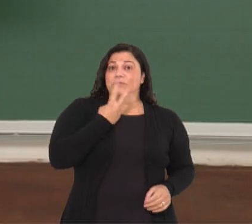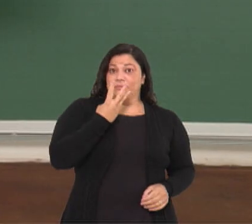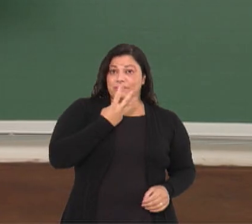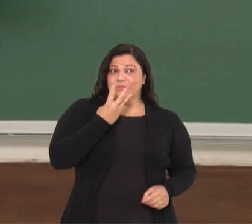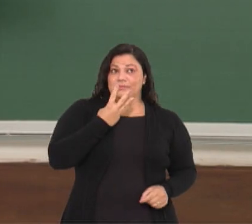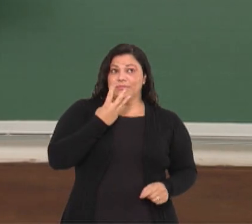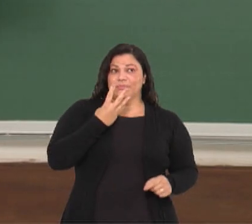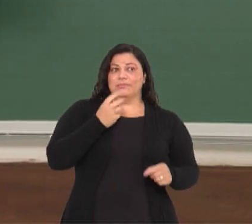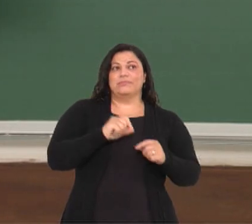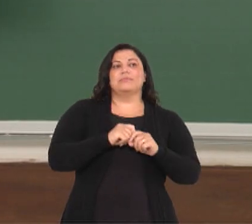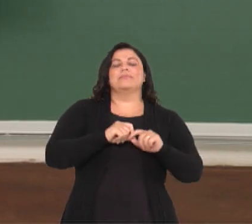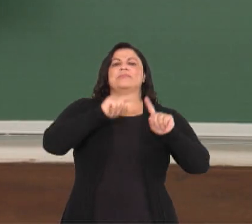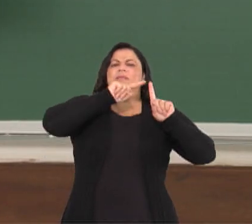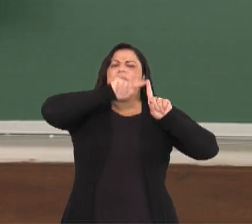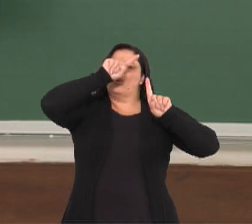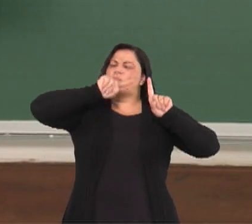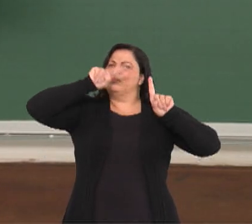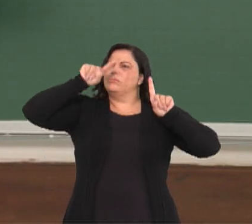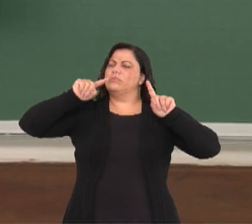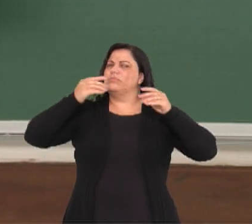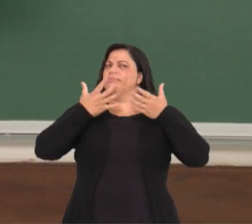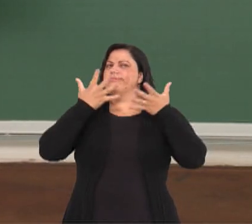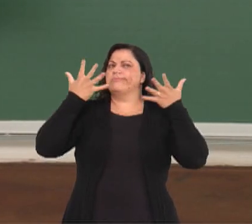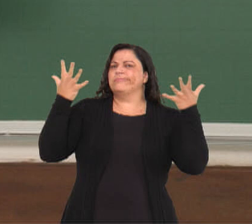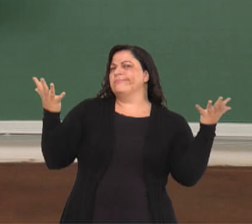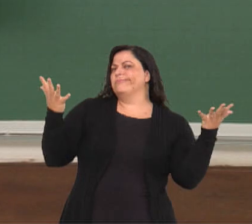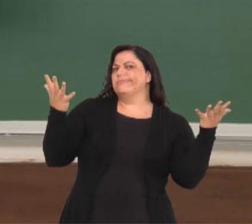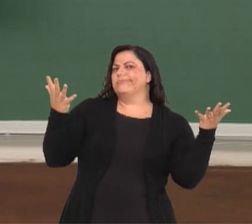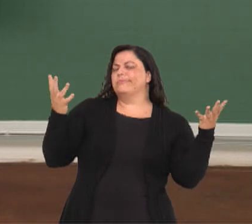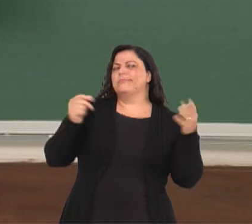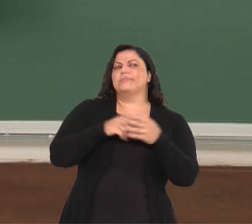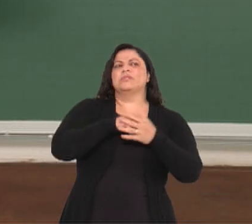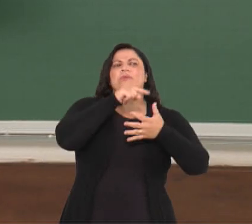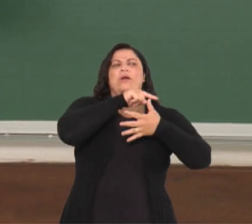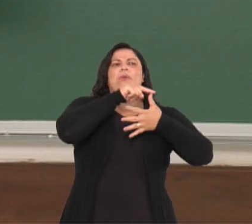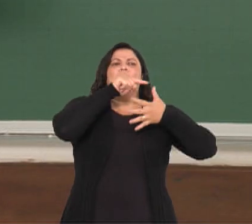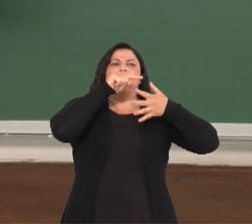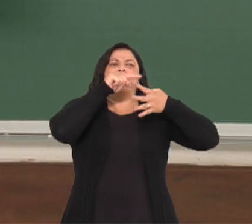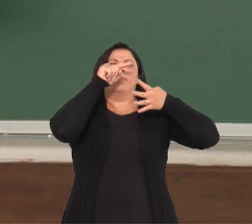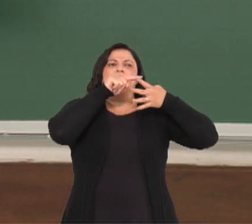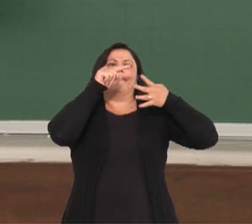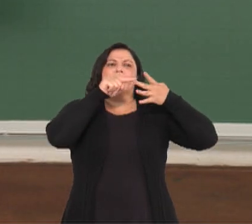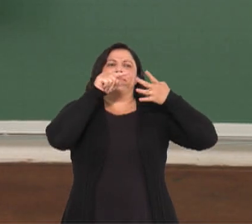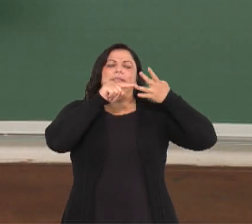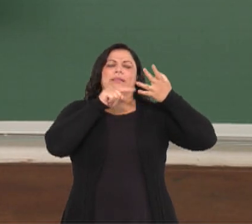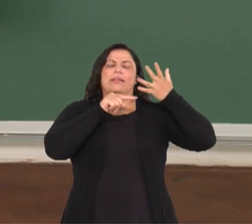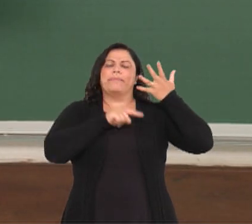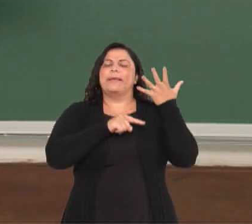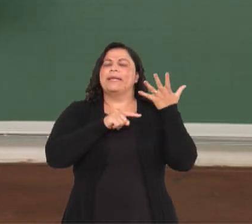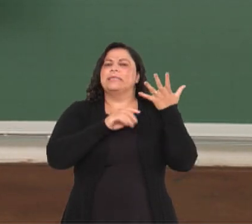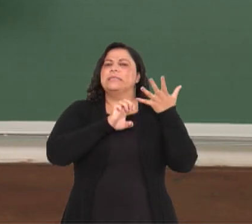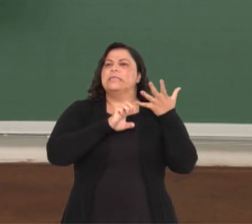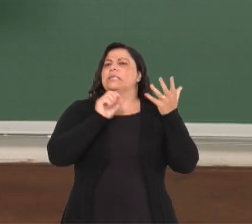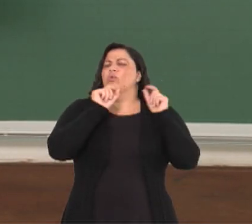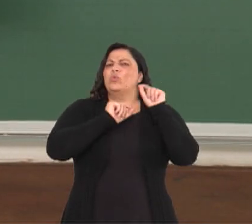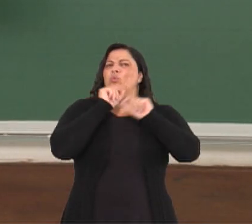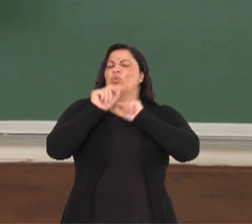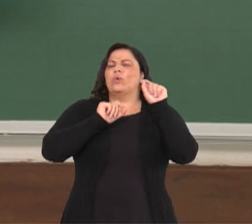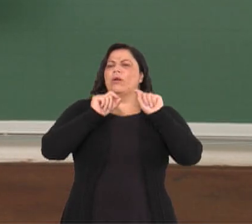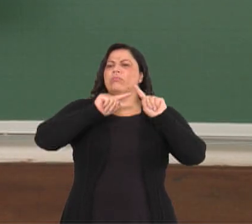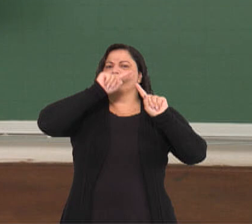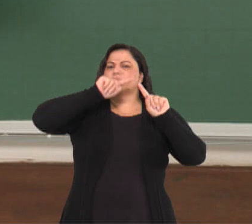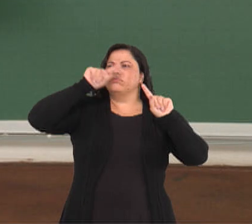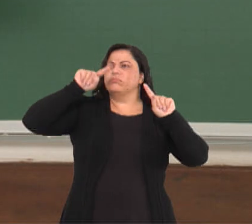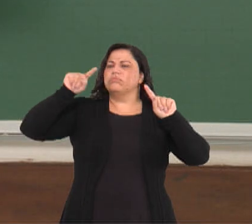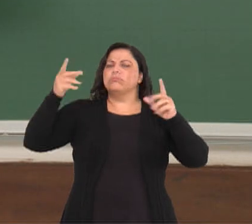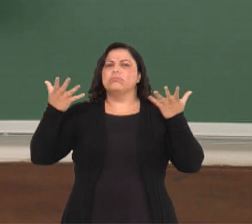gráfico aqui. Questão 3. Qual dos gráficos representa a maneira como varia a força elétrica entre duas cargas elétricas